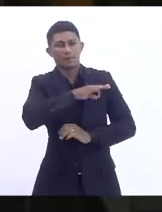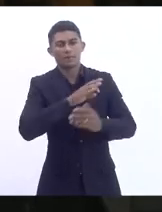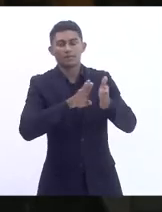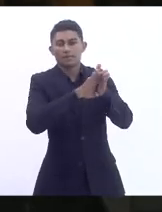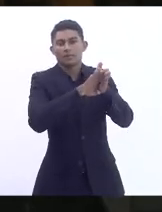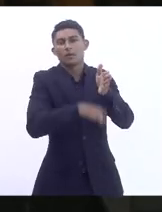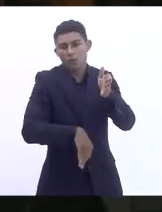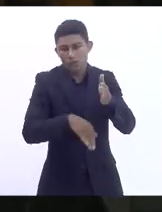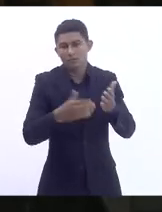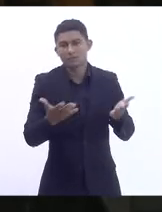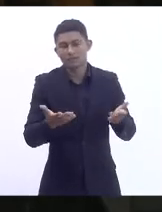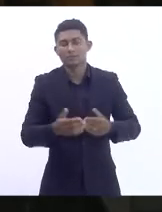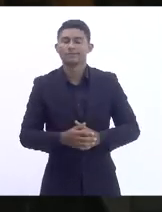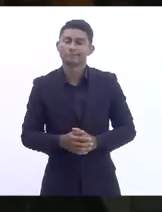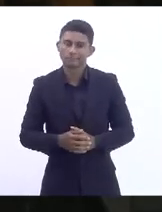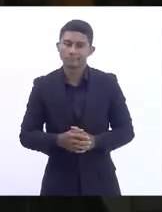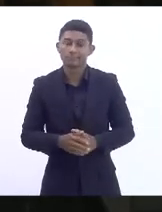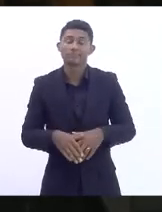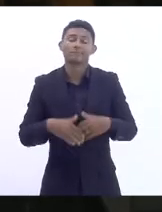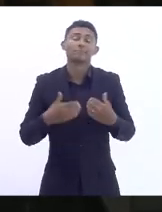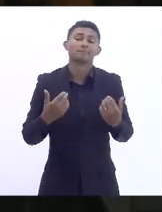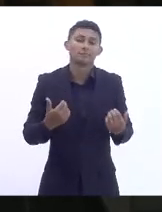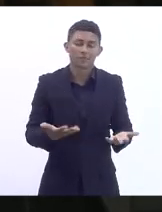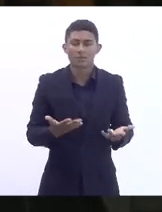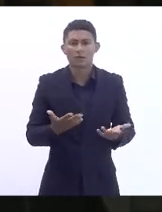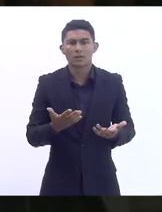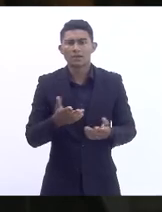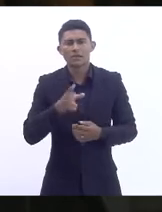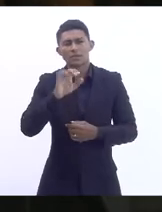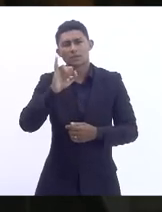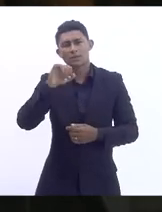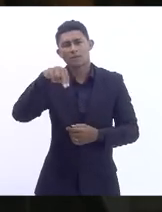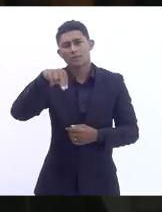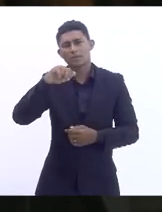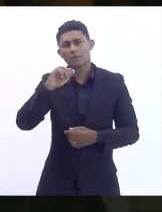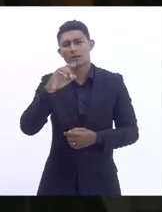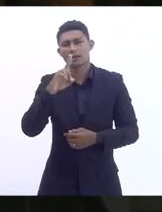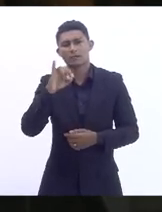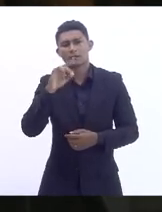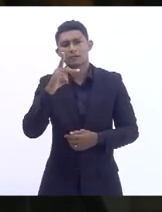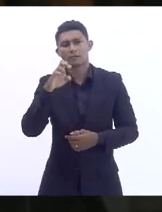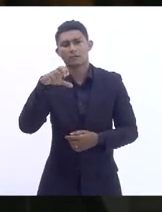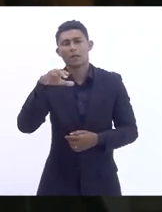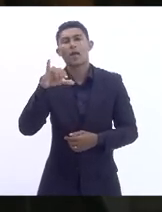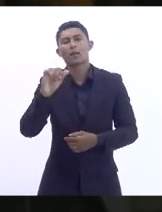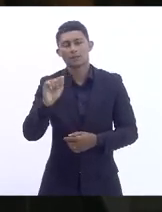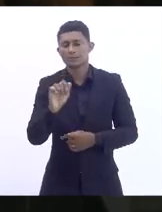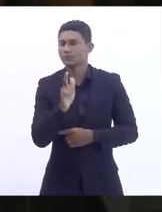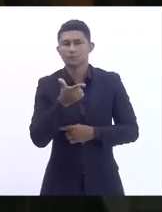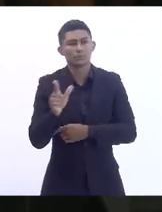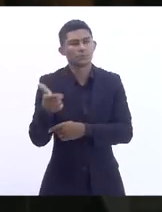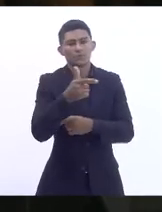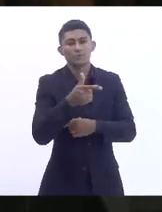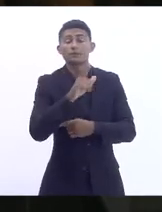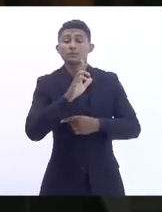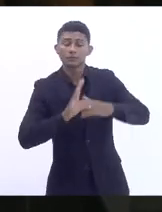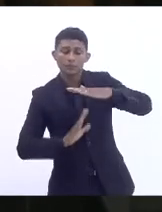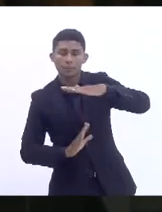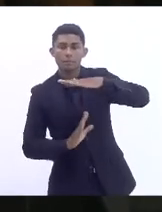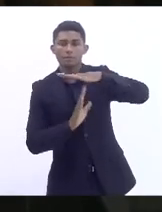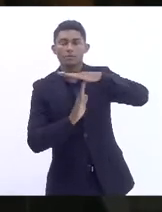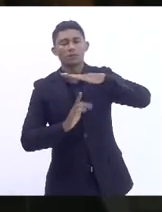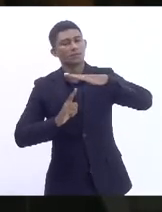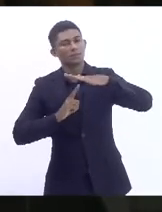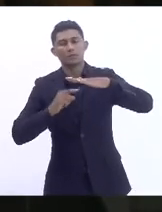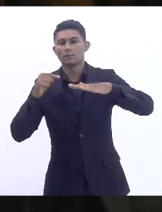não teria inadimplência. E tem limite máximo do total recebido para que não se